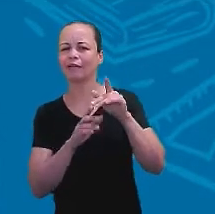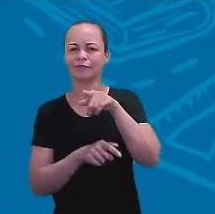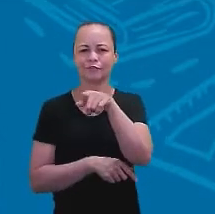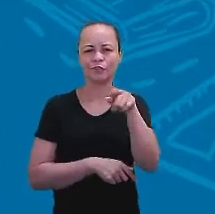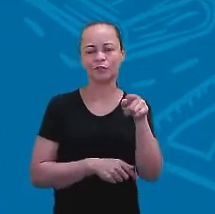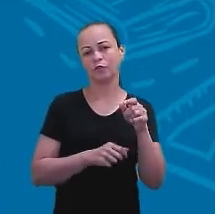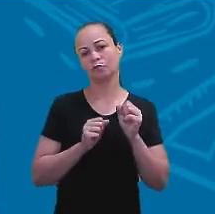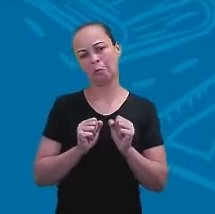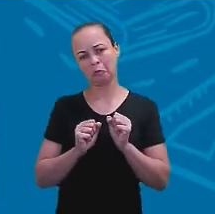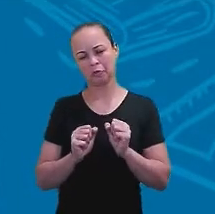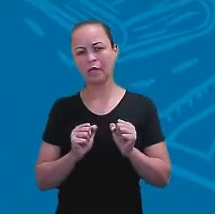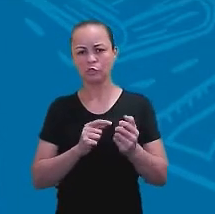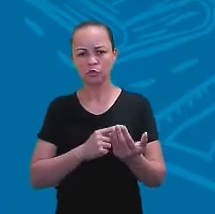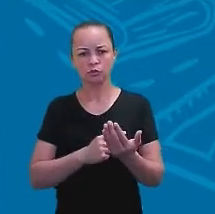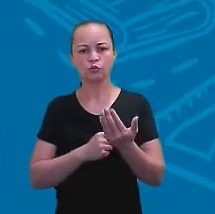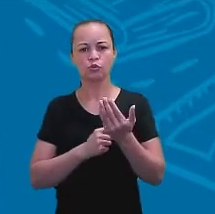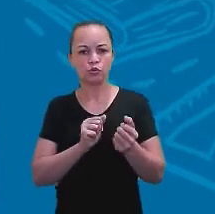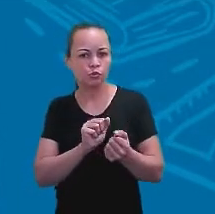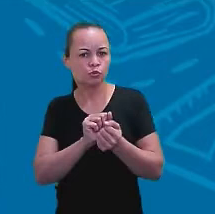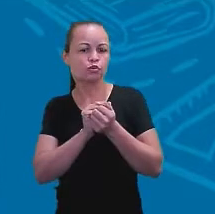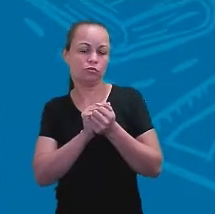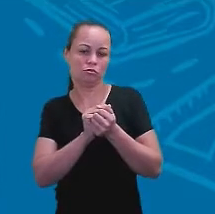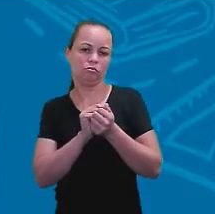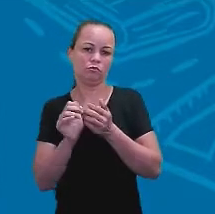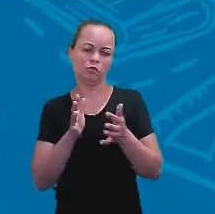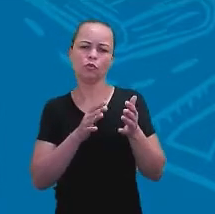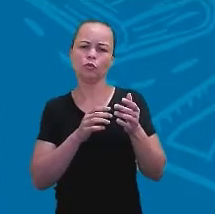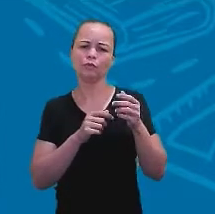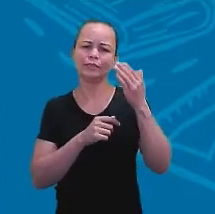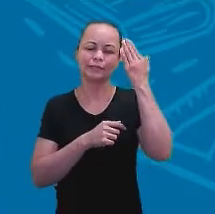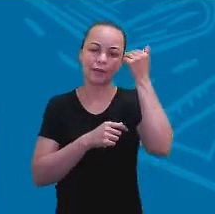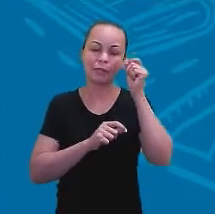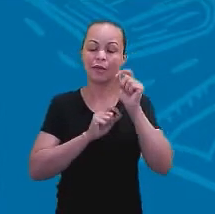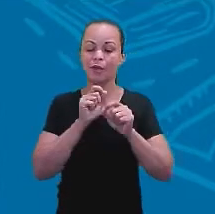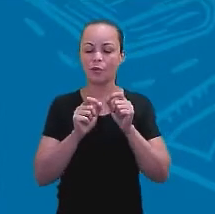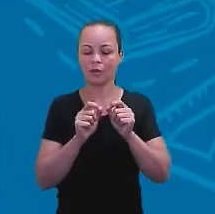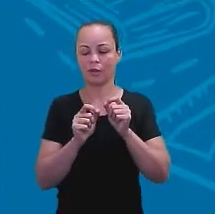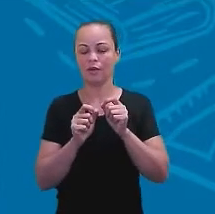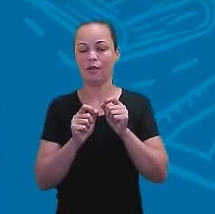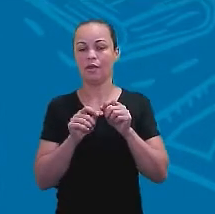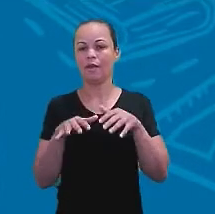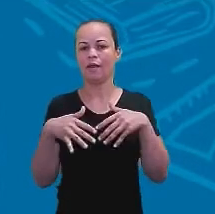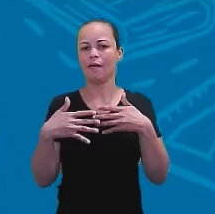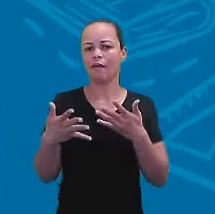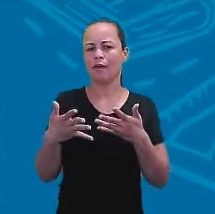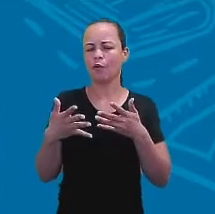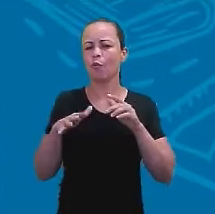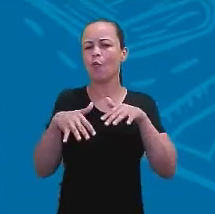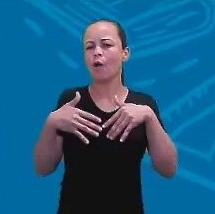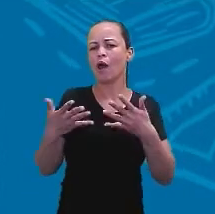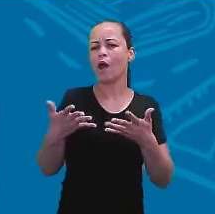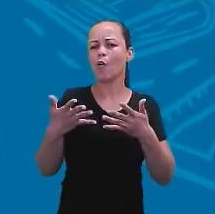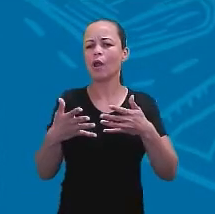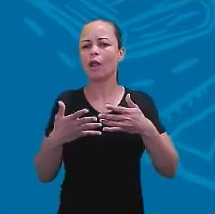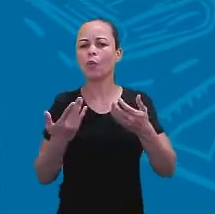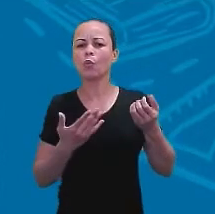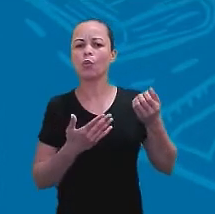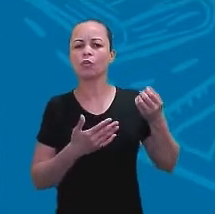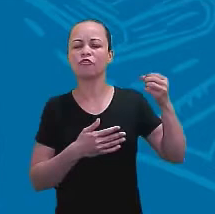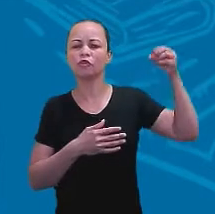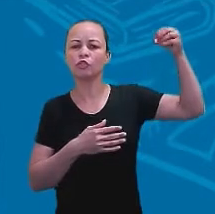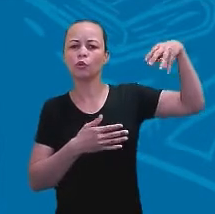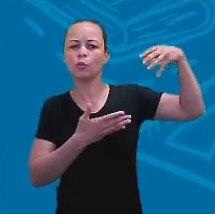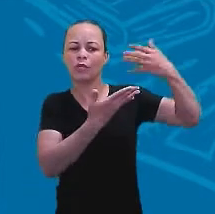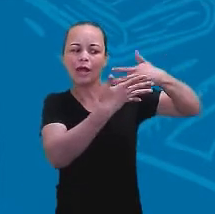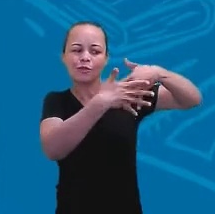pudesse, junto comigo daqui, sinalizar quais seriam dessas as fontes de luz naturais e quais